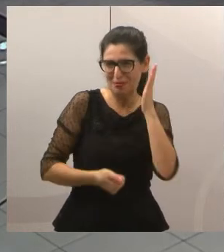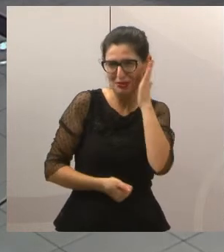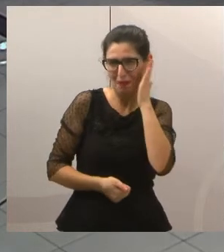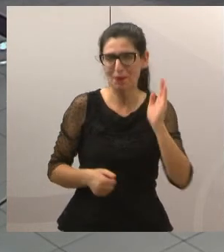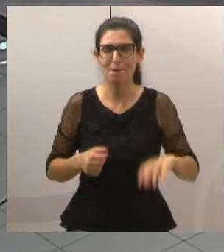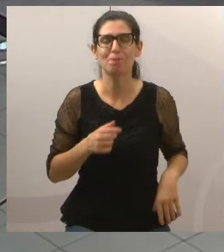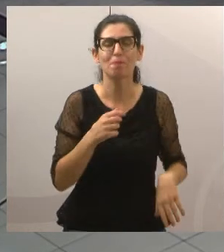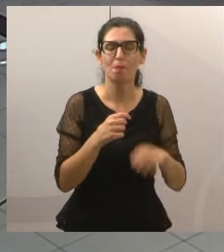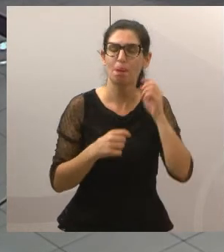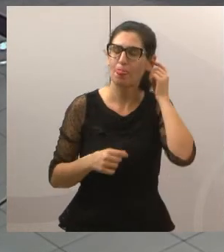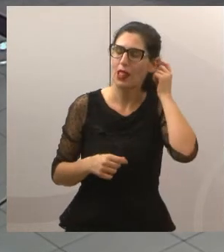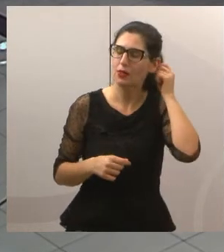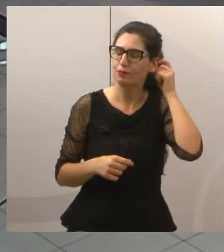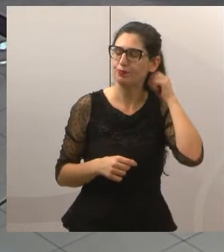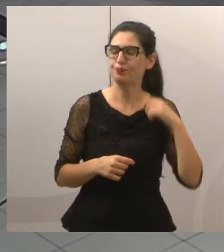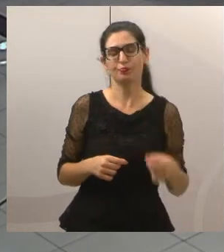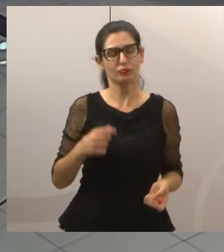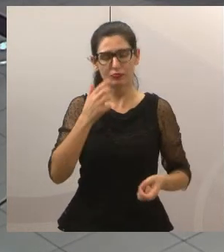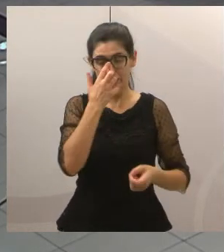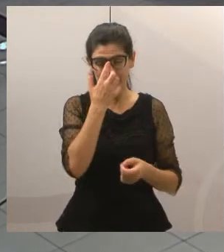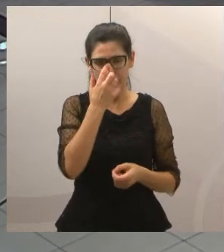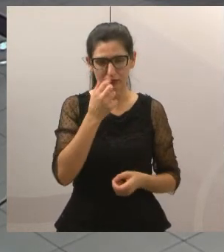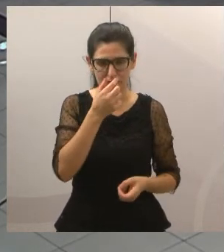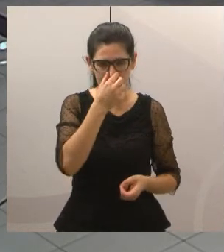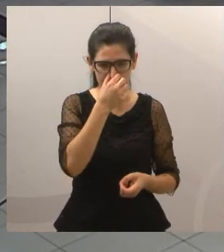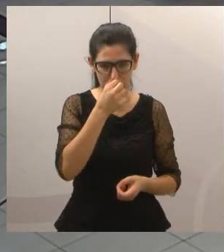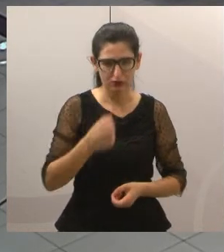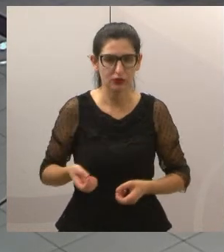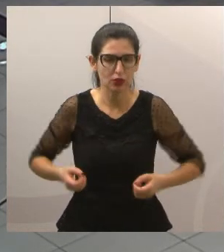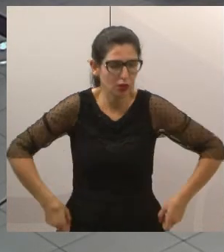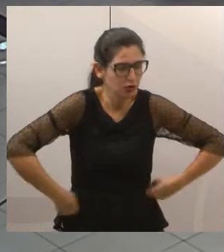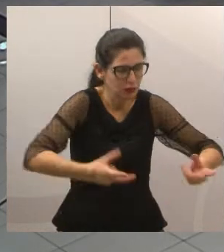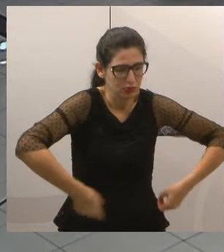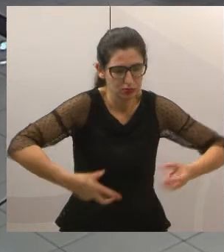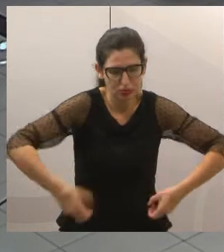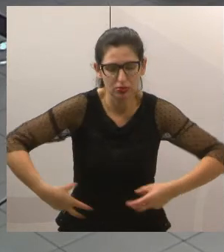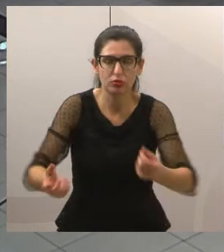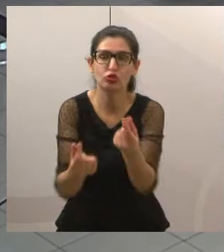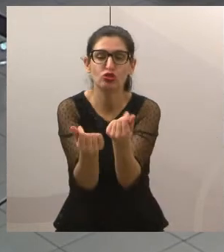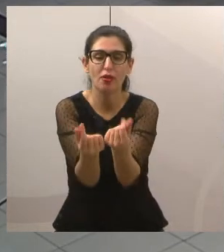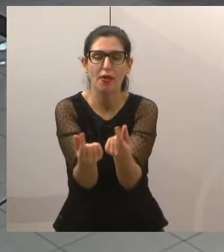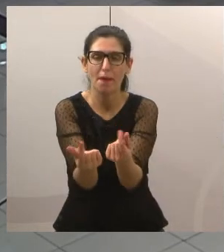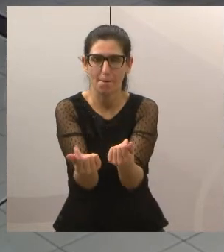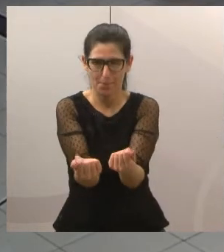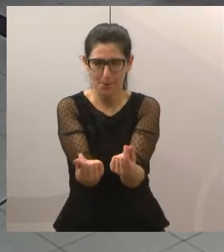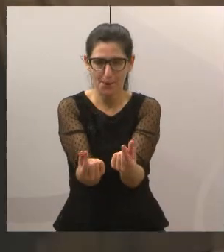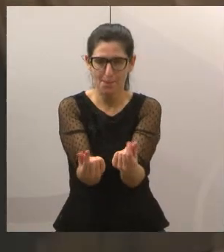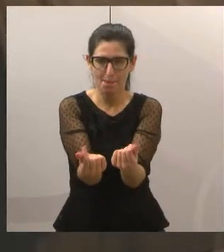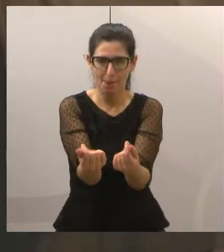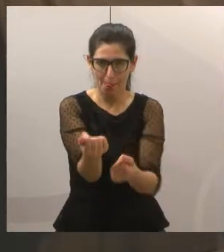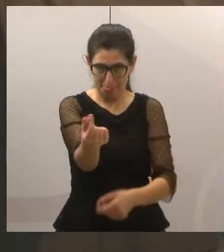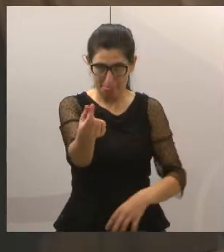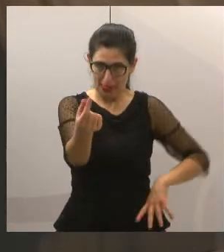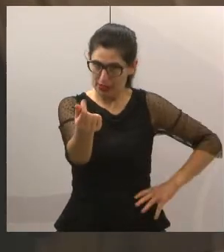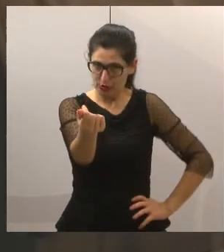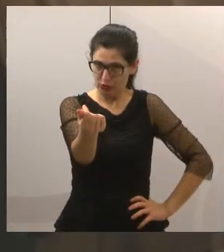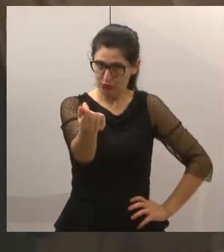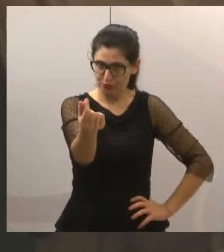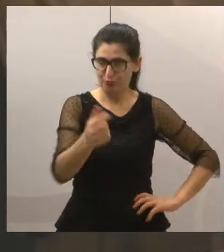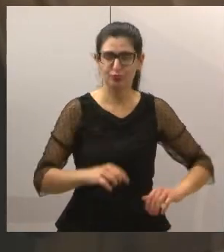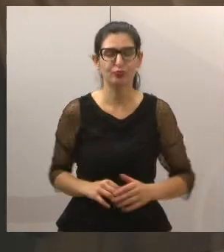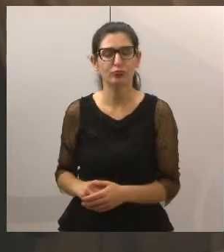apontou para a execução de cada academia, diz que a verba o orçamento não foi talvez